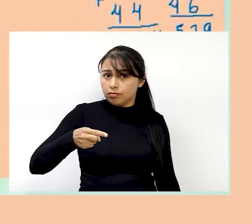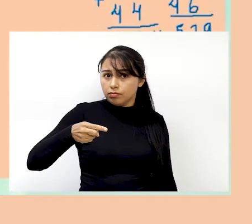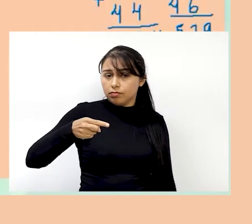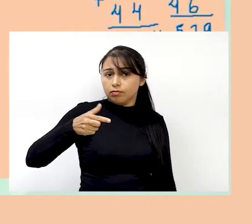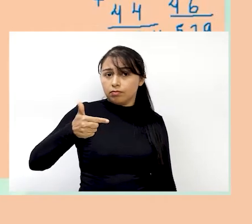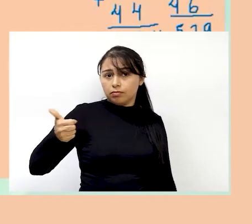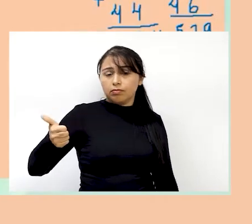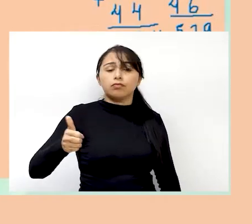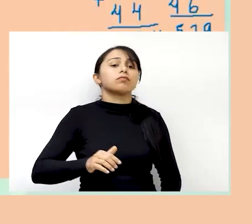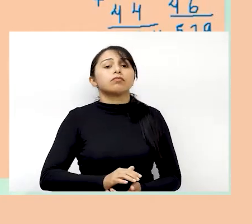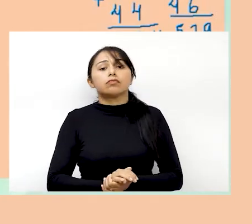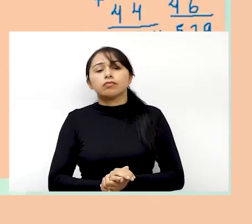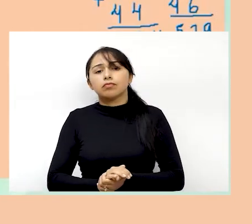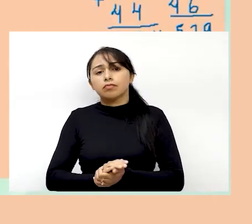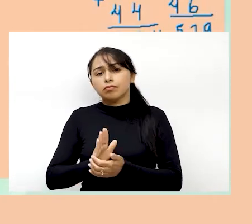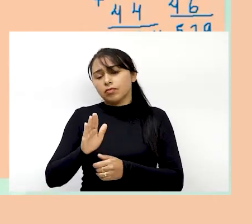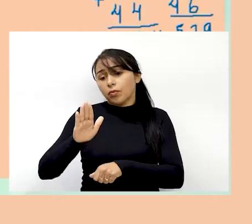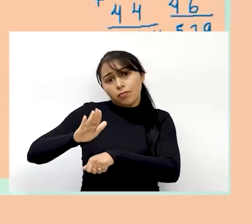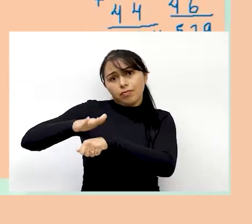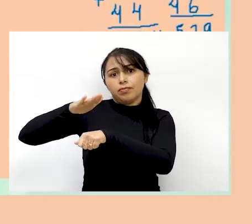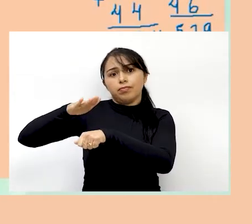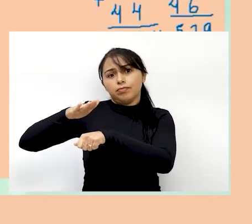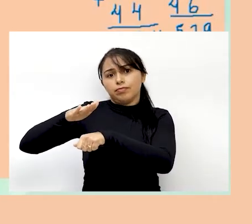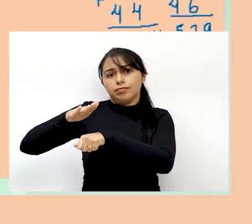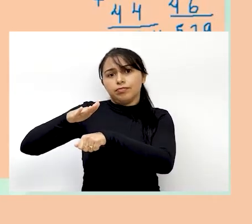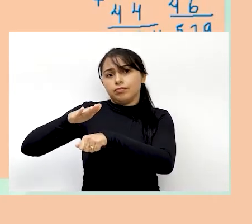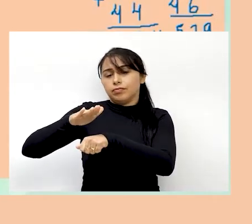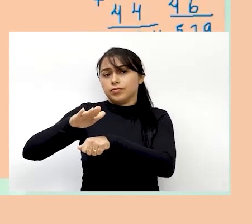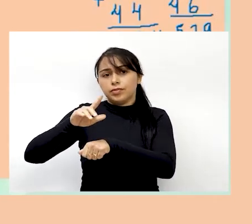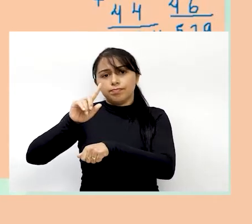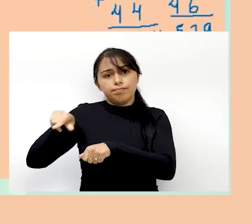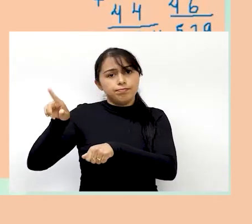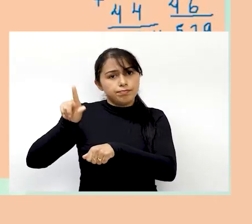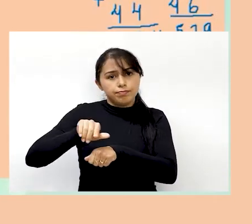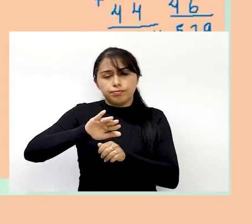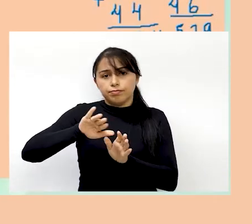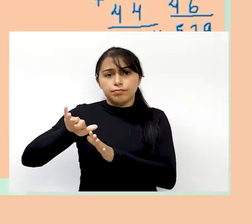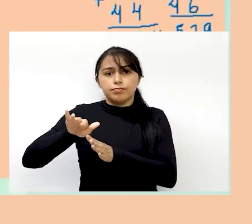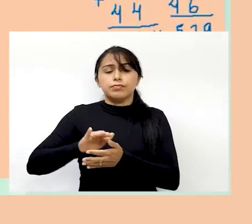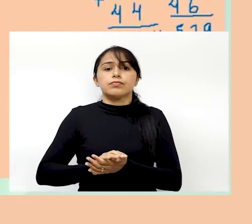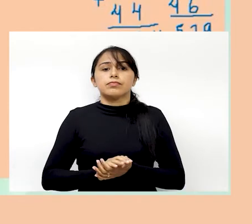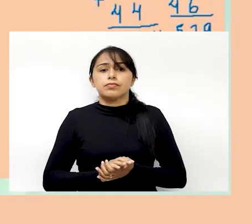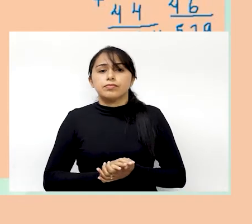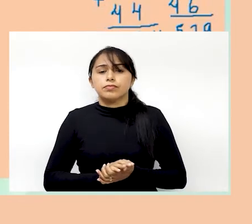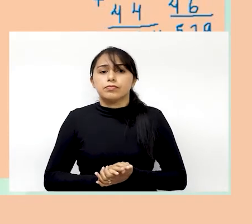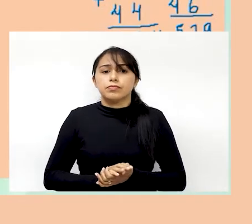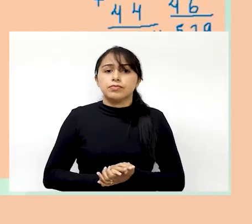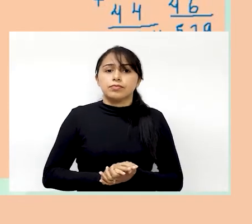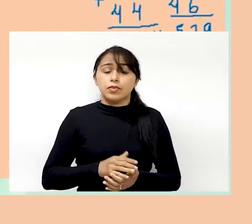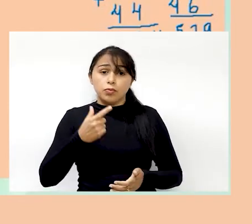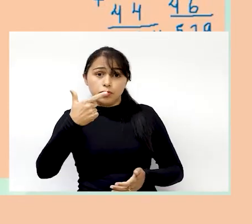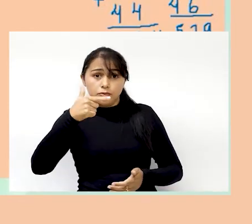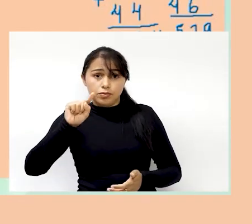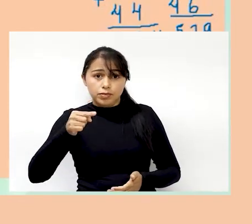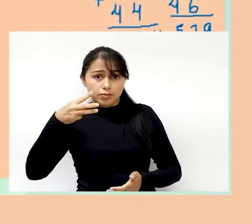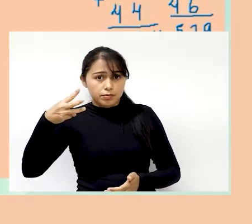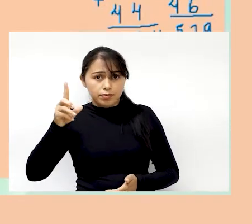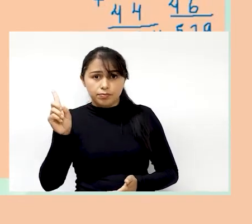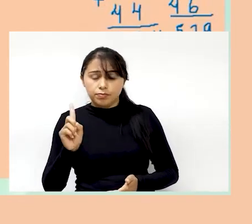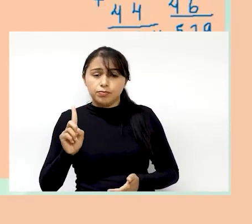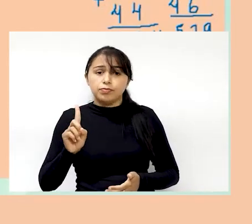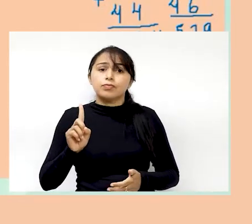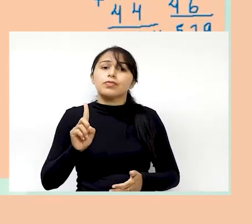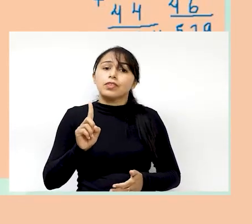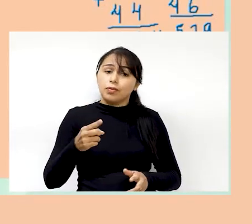5,29. Então já passou. Então não serve para a gente como raiz aproximada 2,3. Então